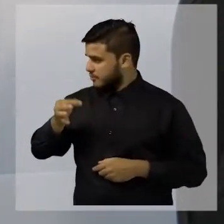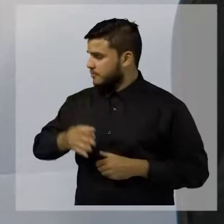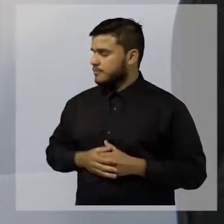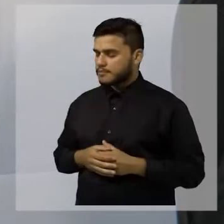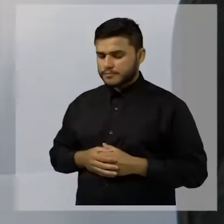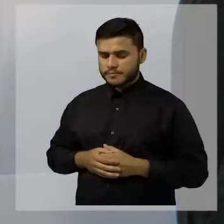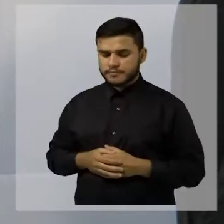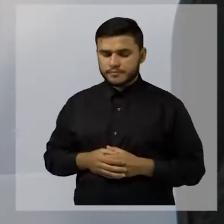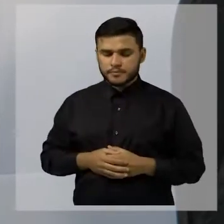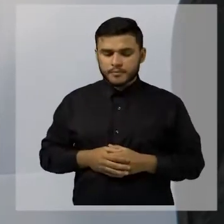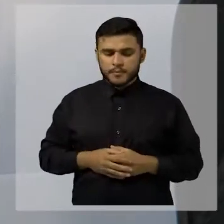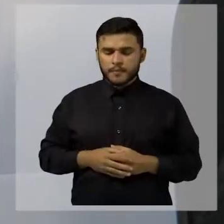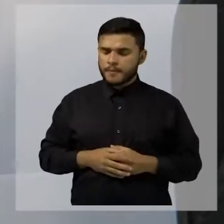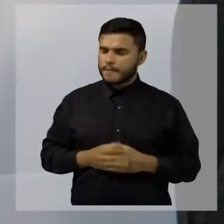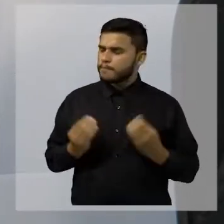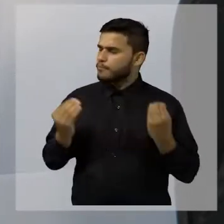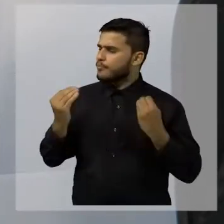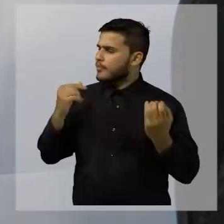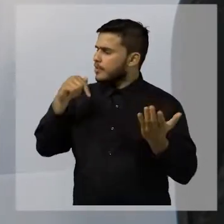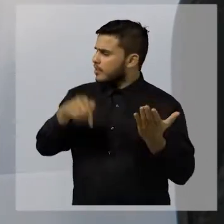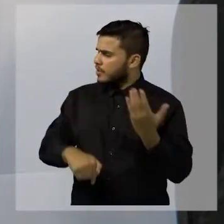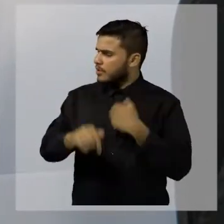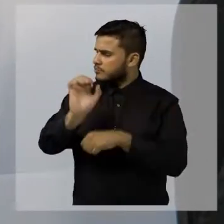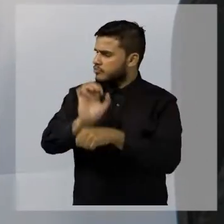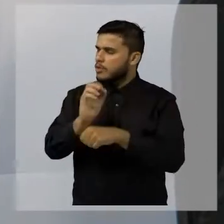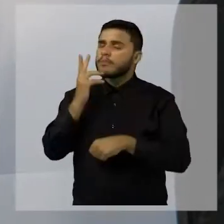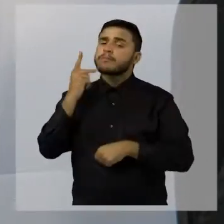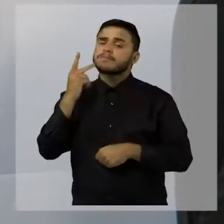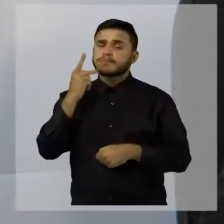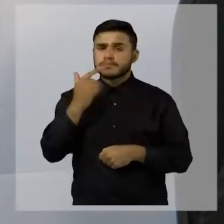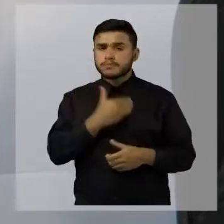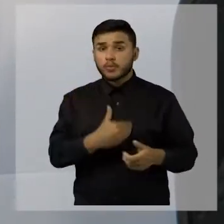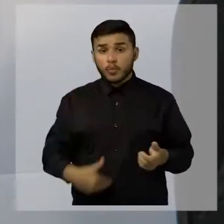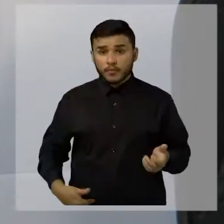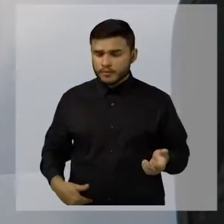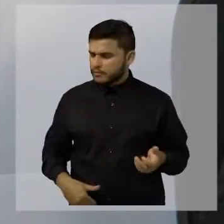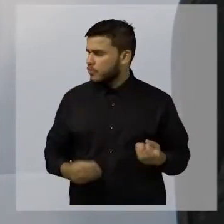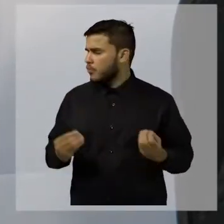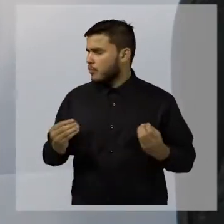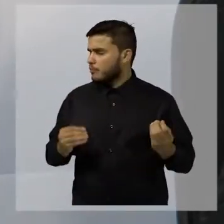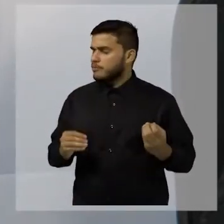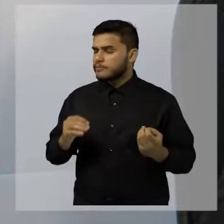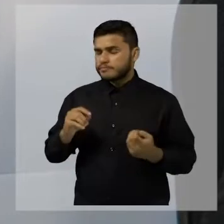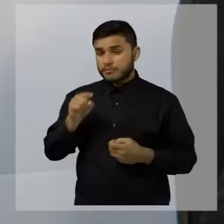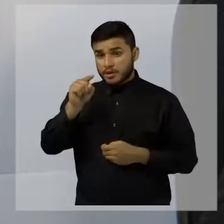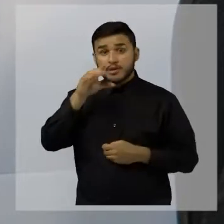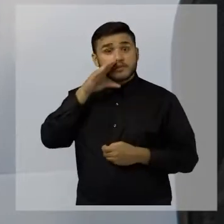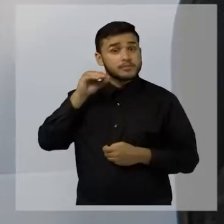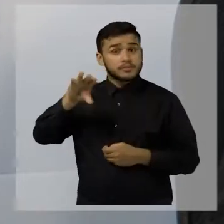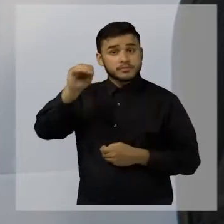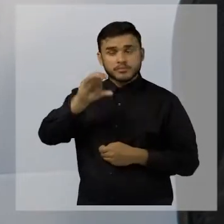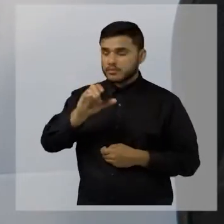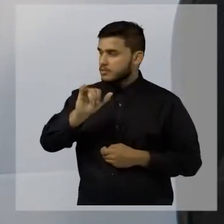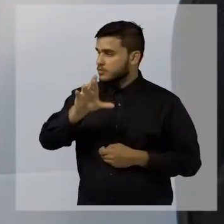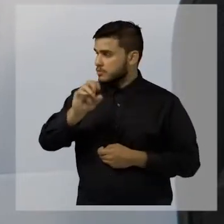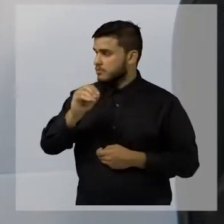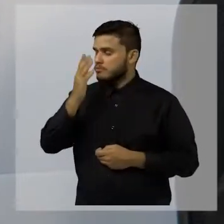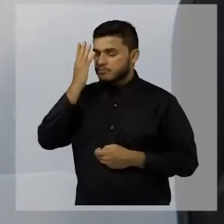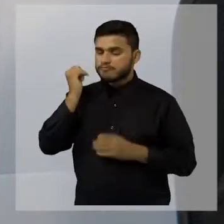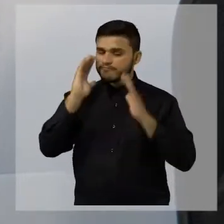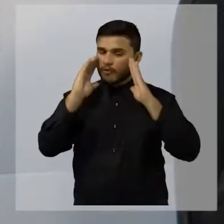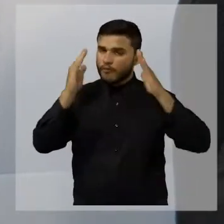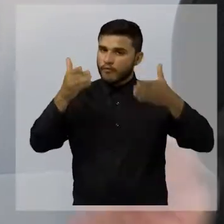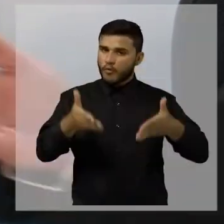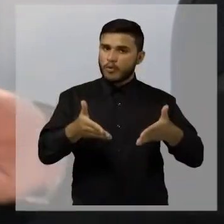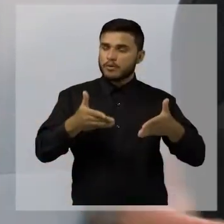aqui no estado do Ceará? Ciro Gomes demonstra que está cuidando também da política